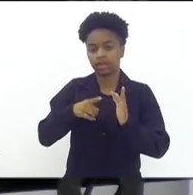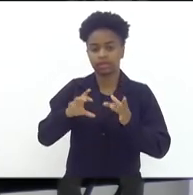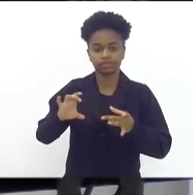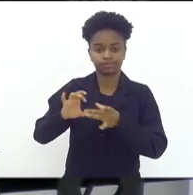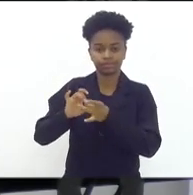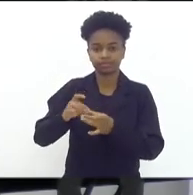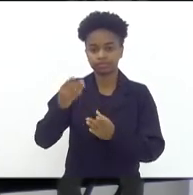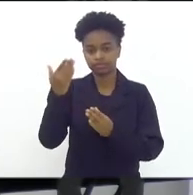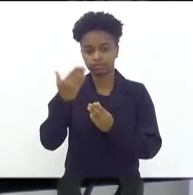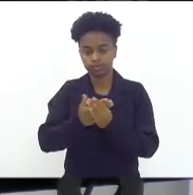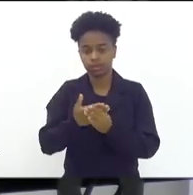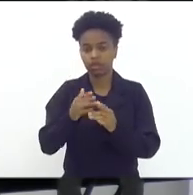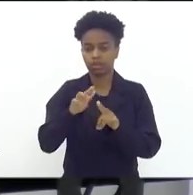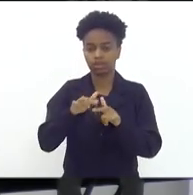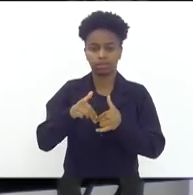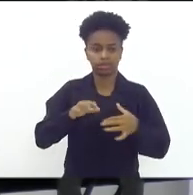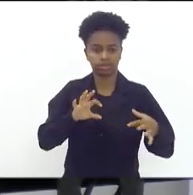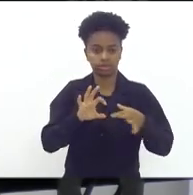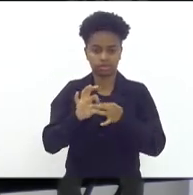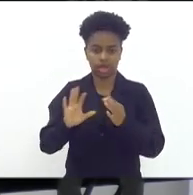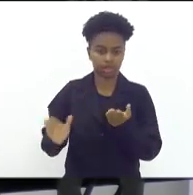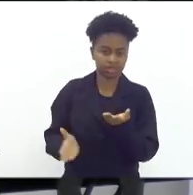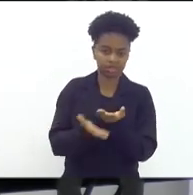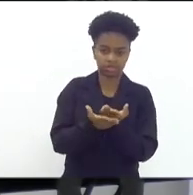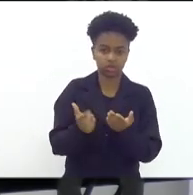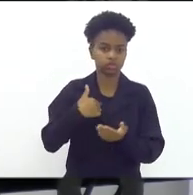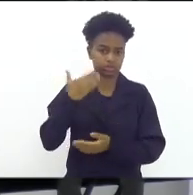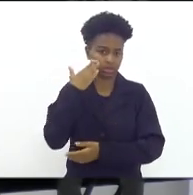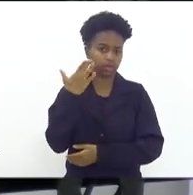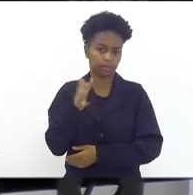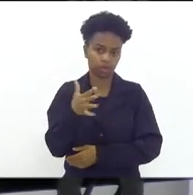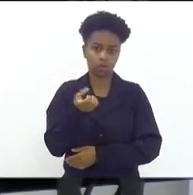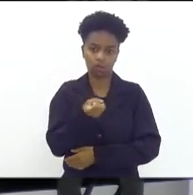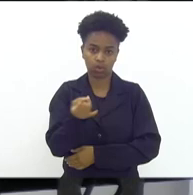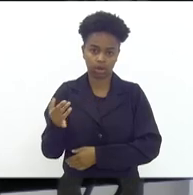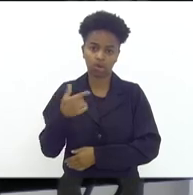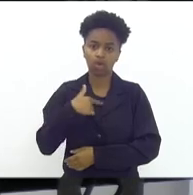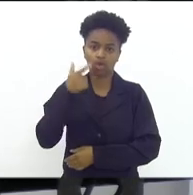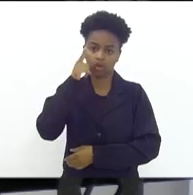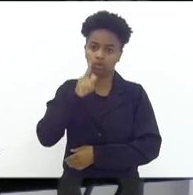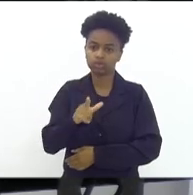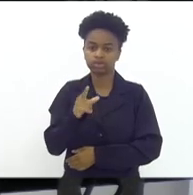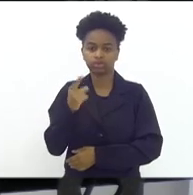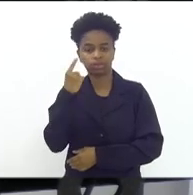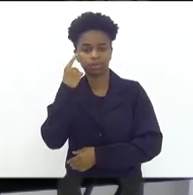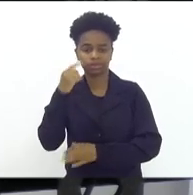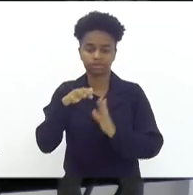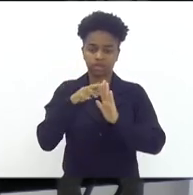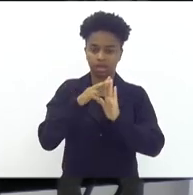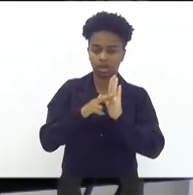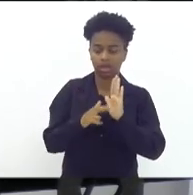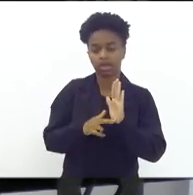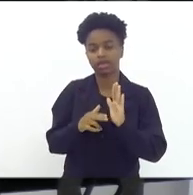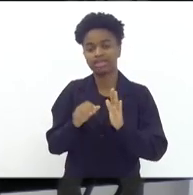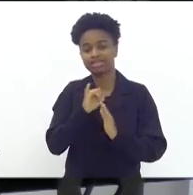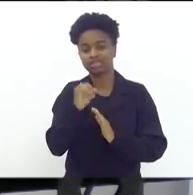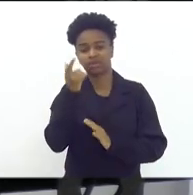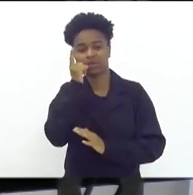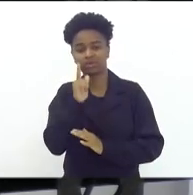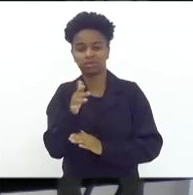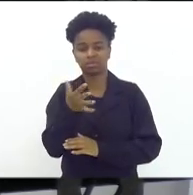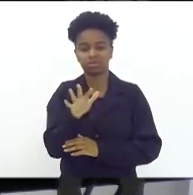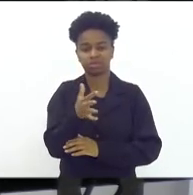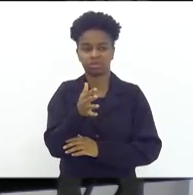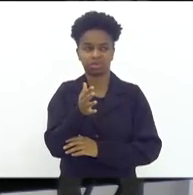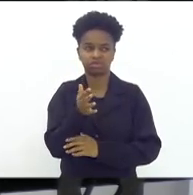de um eventual conexão anexação eu sei mais ou menos quantos consigo estabelecer um critério se a gente consegue exaurir o mérito de